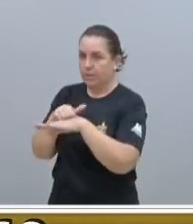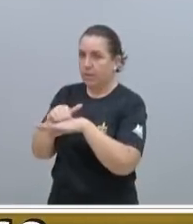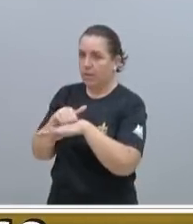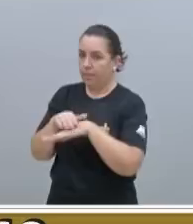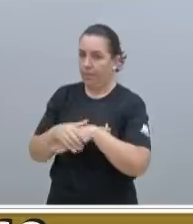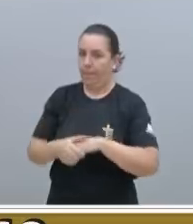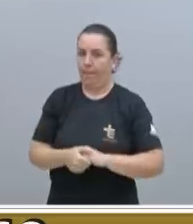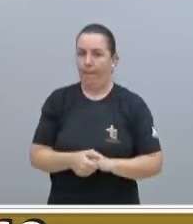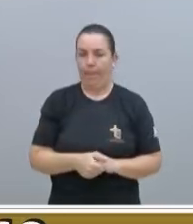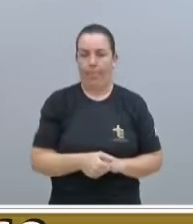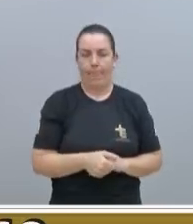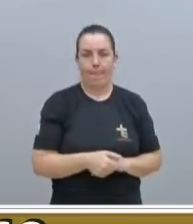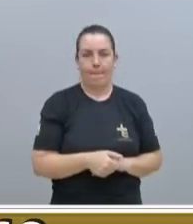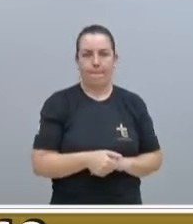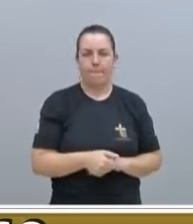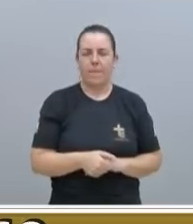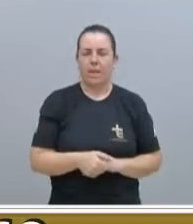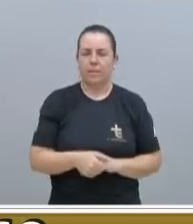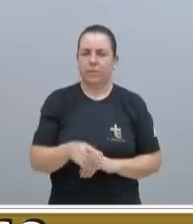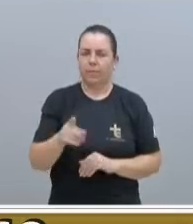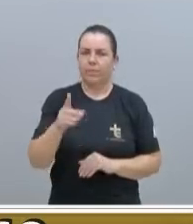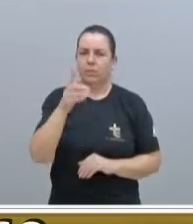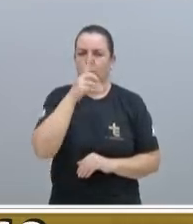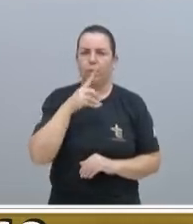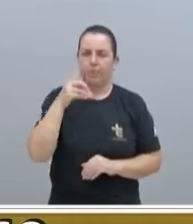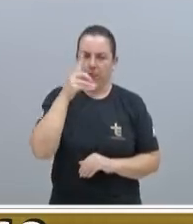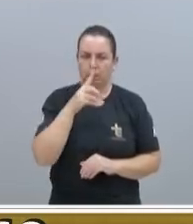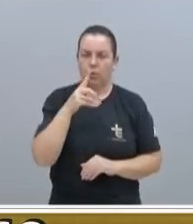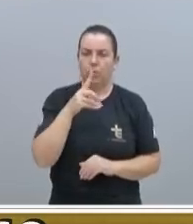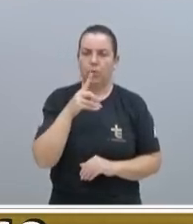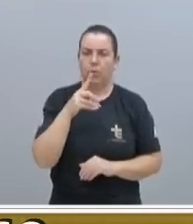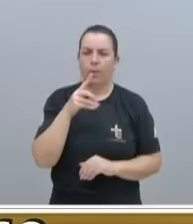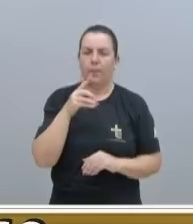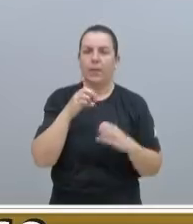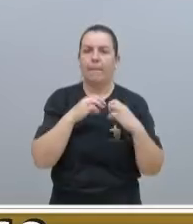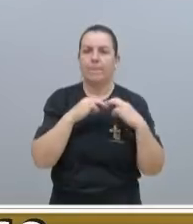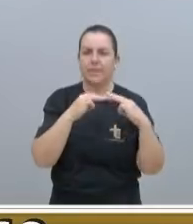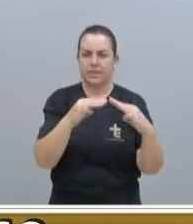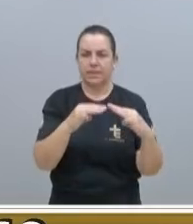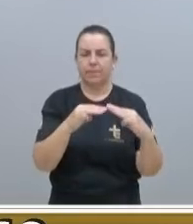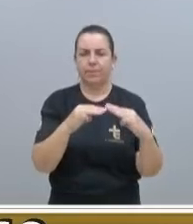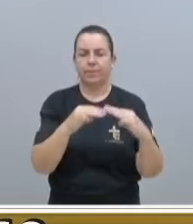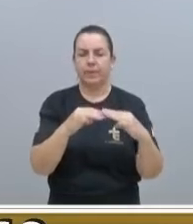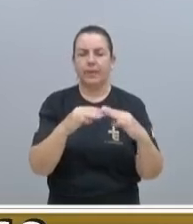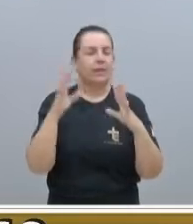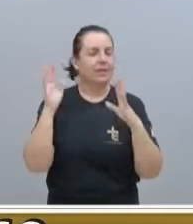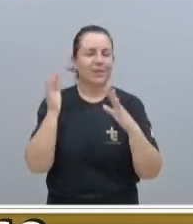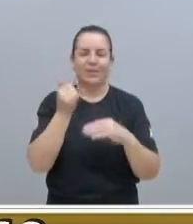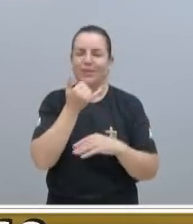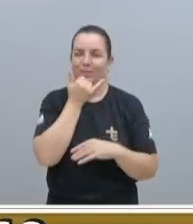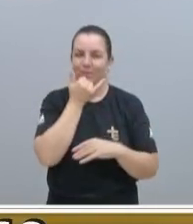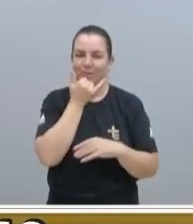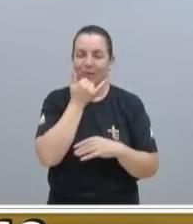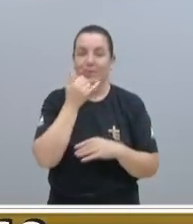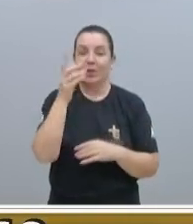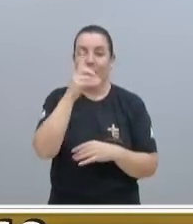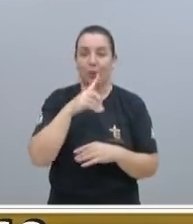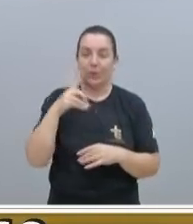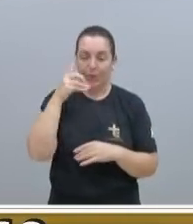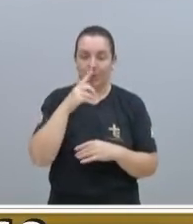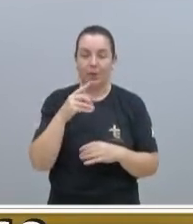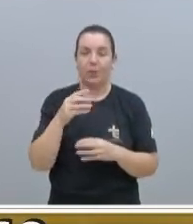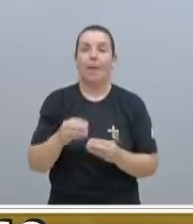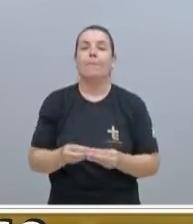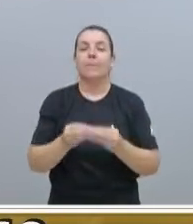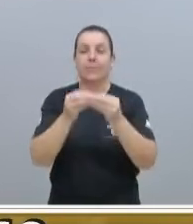quem vem na missa de domingo eu sempre falo domingo e coroa a segunda leitura diria pardi